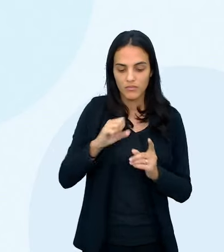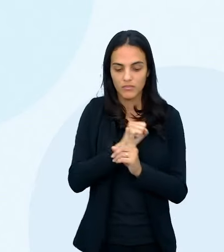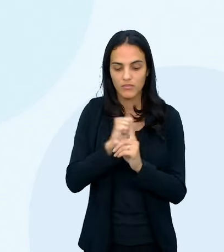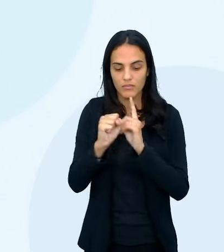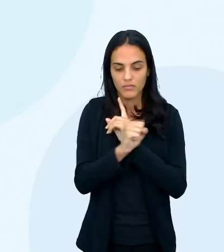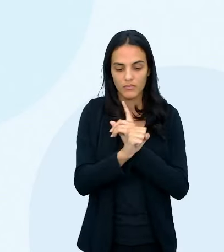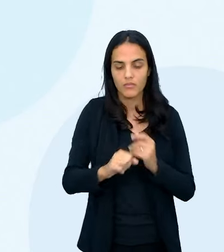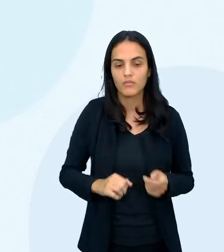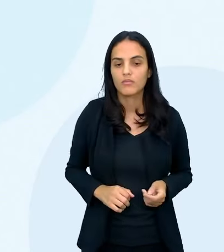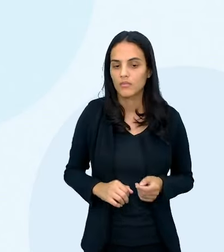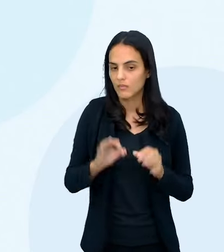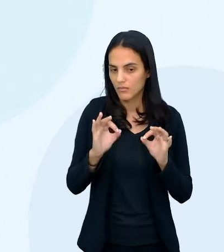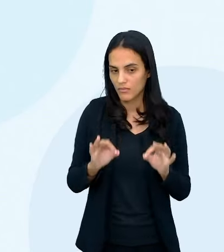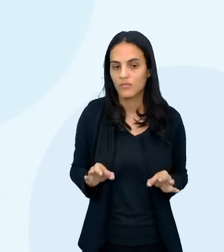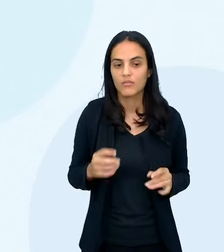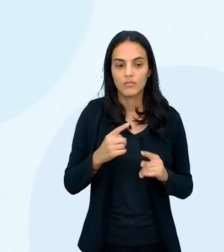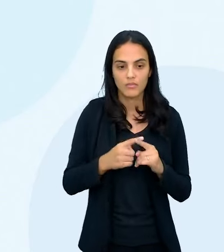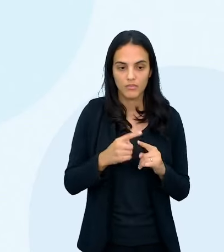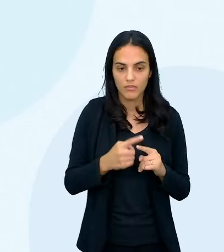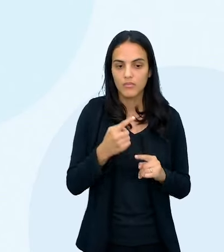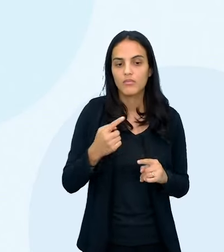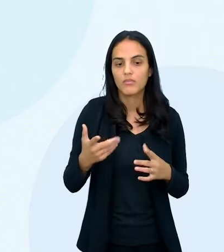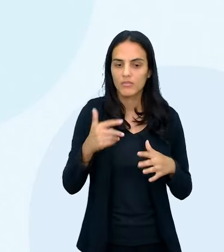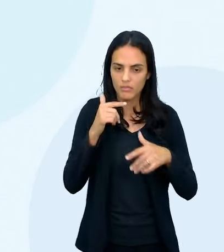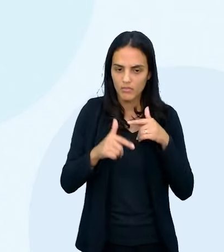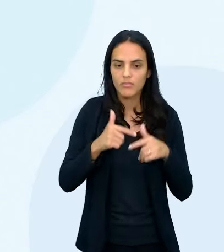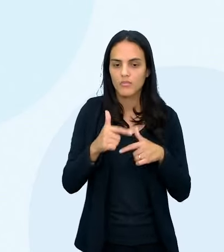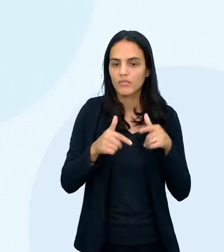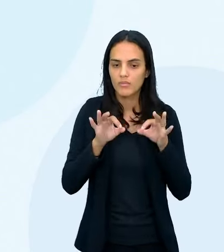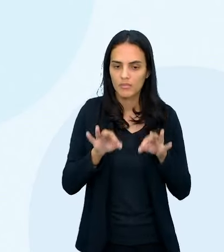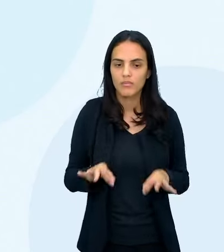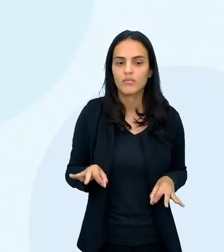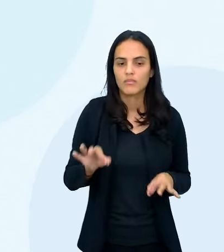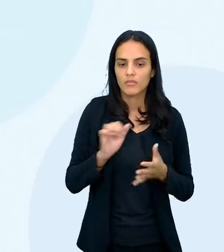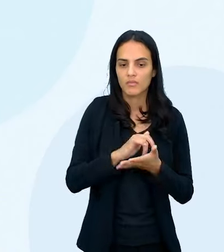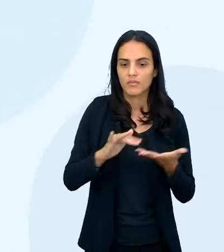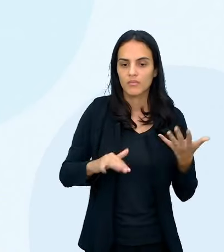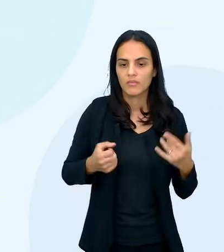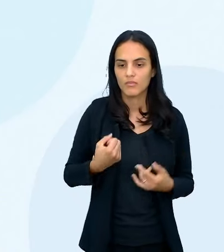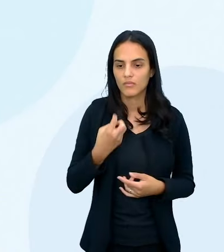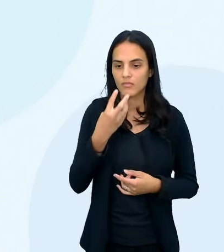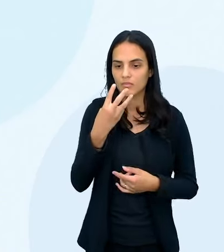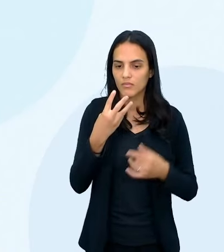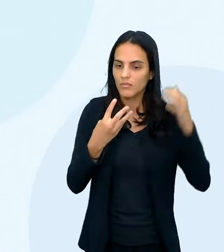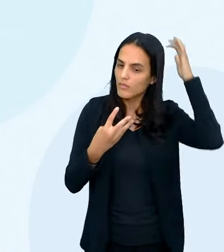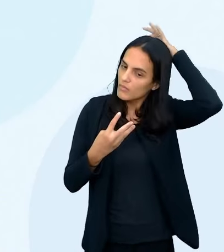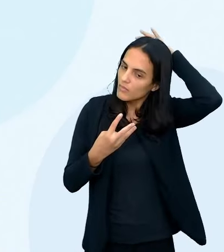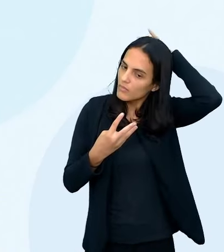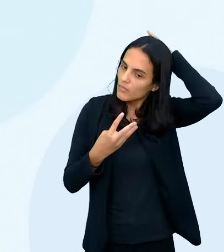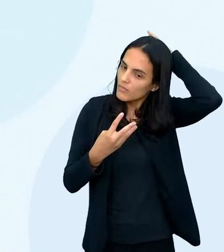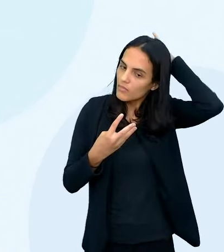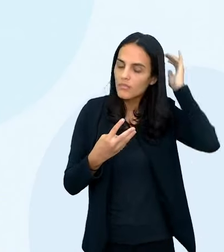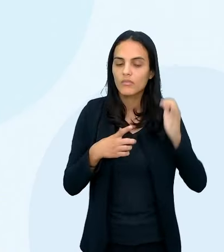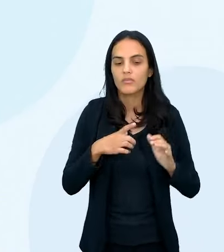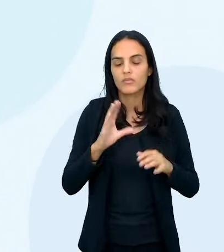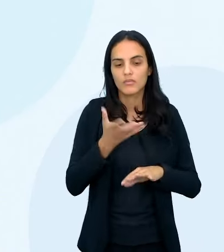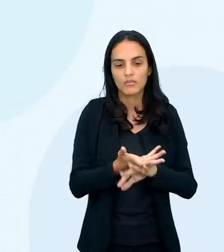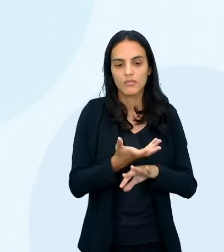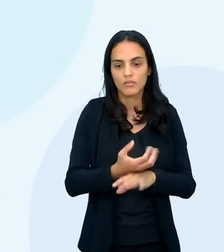sociedade. Né? Então, exatamente por conta disso, né, um trabalho bem bacana da atividade 3, né, que está no